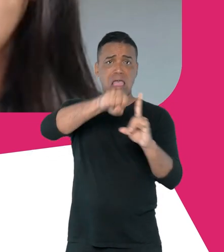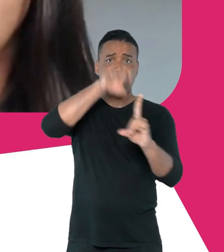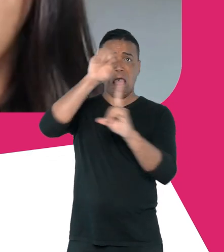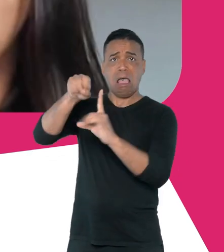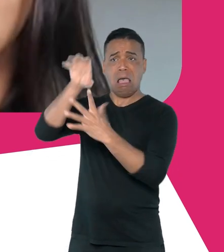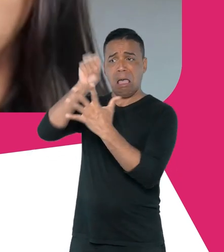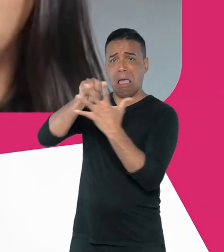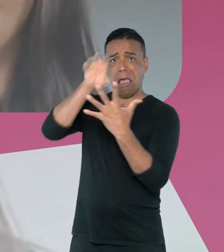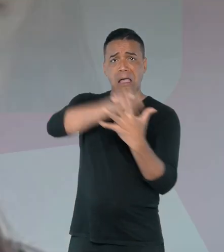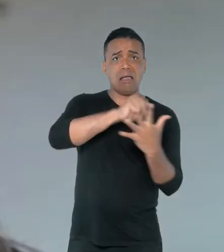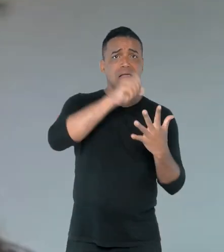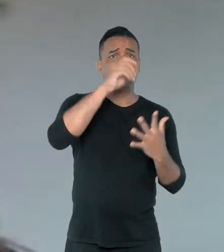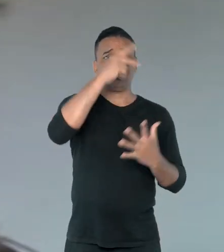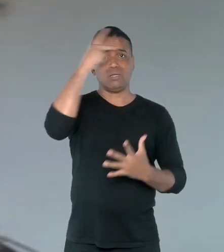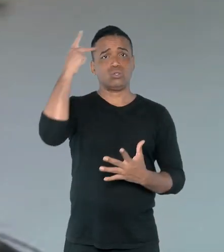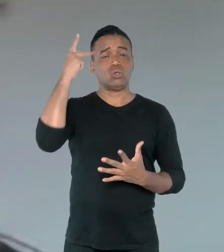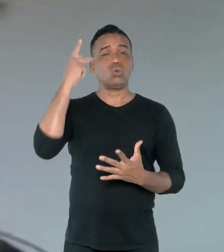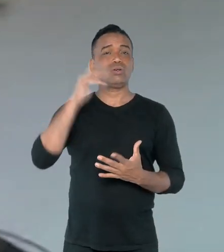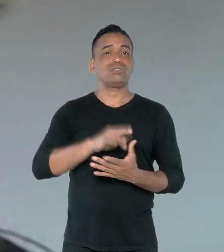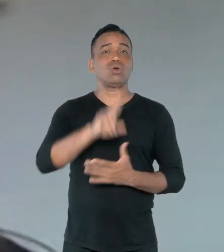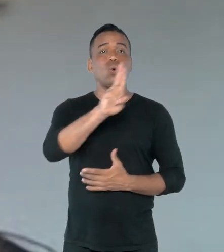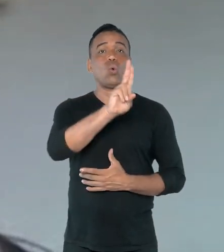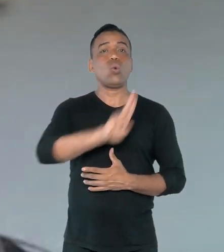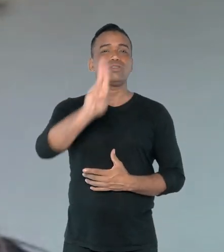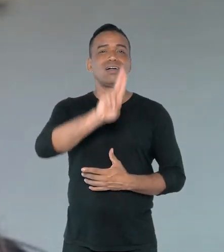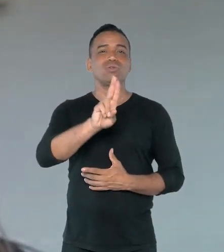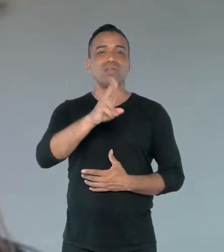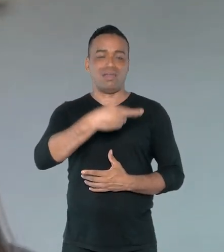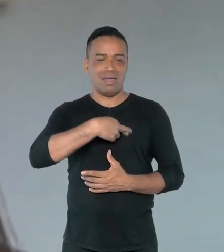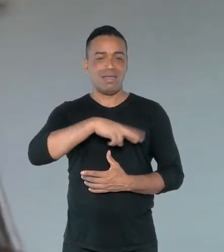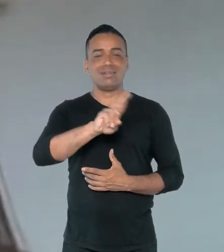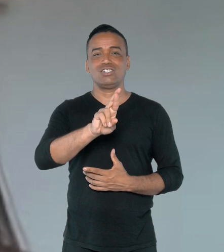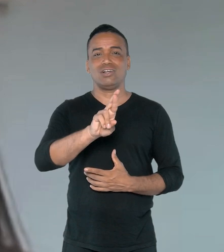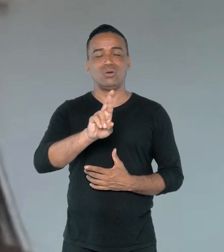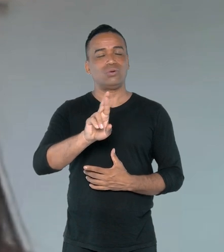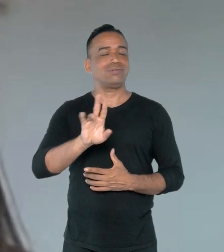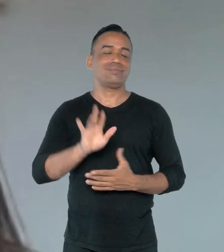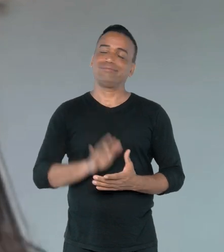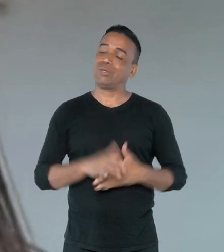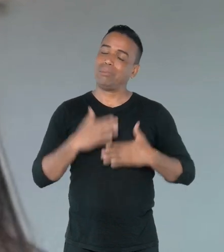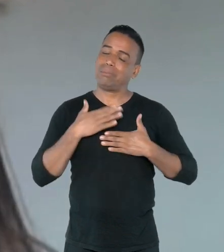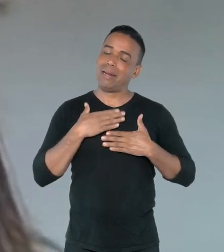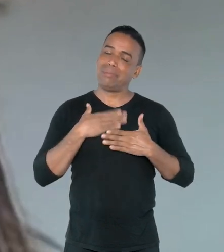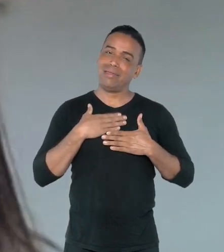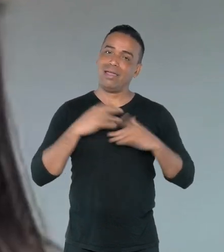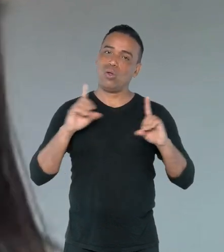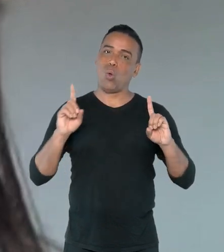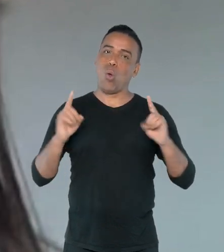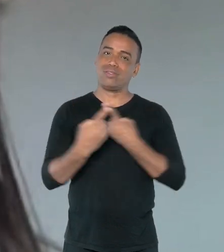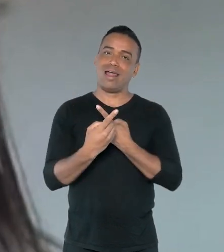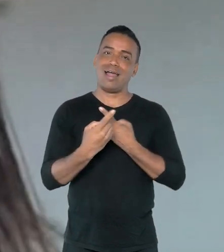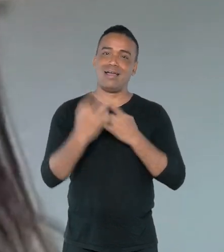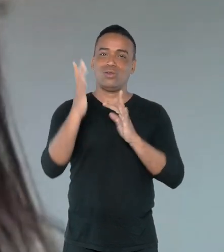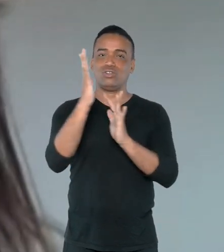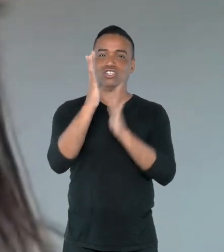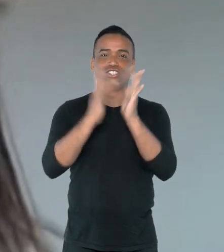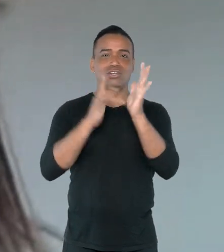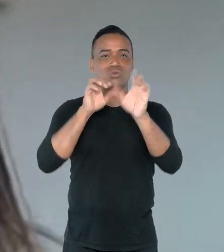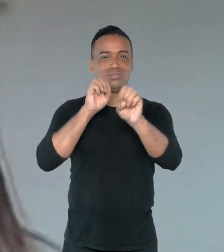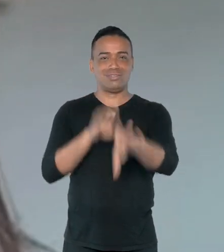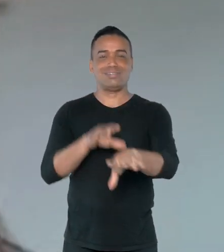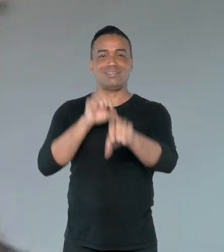em nome da religião, e isso vai totalmente contra o que Jesus, por exemplo,